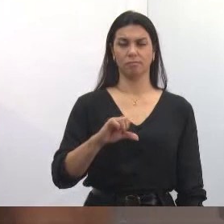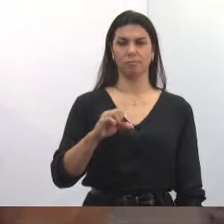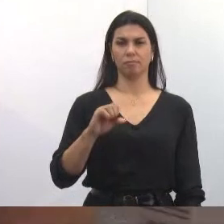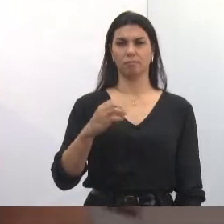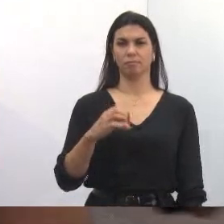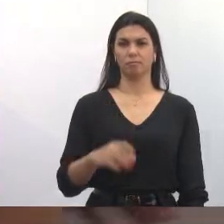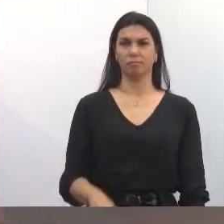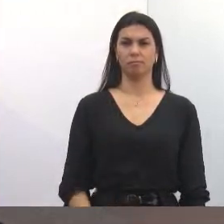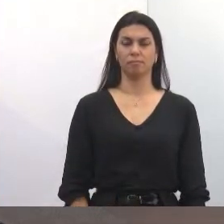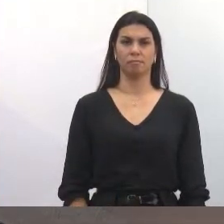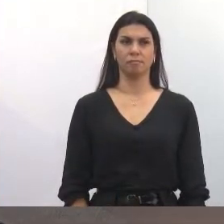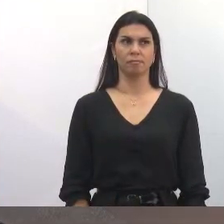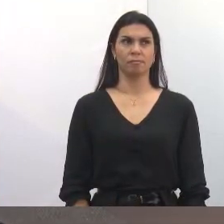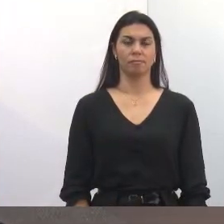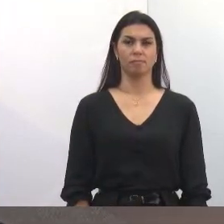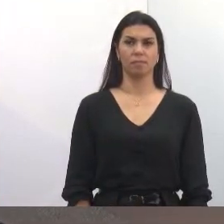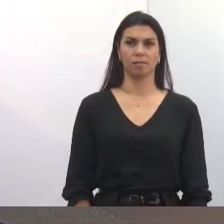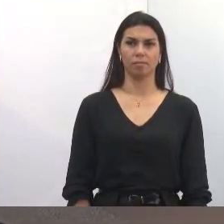R$ 5.996.713,69.